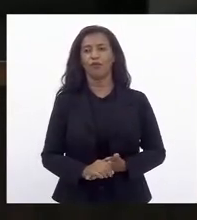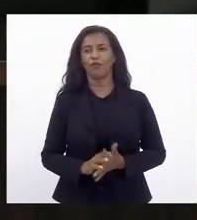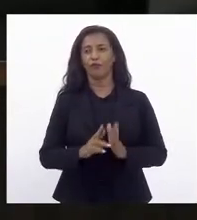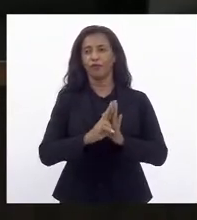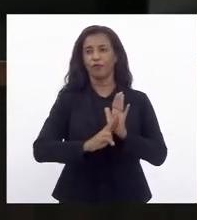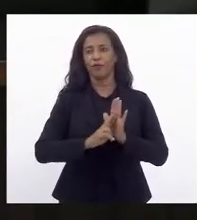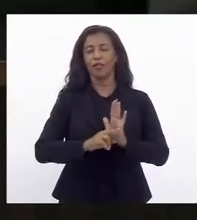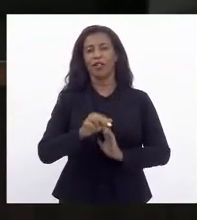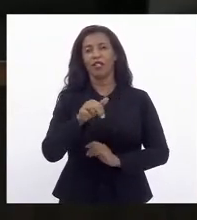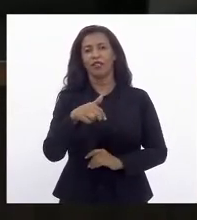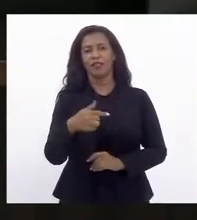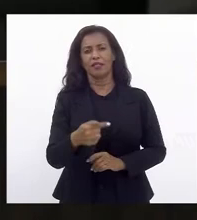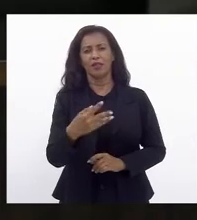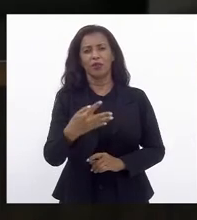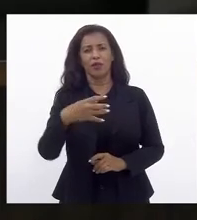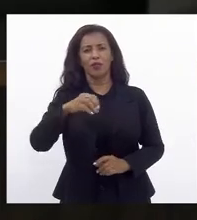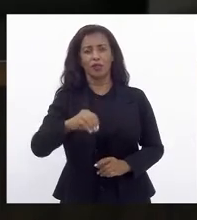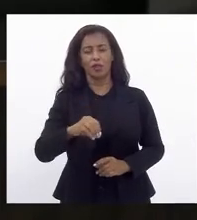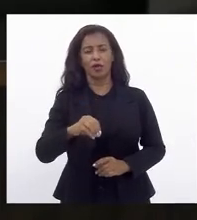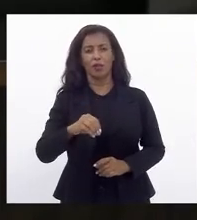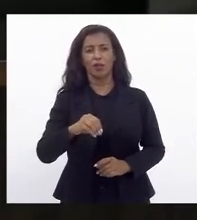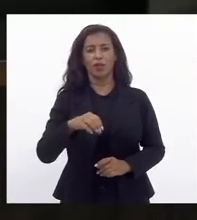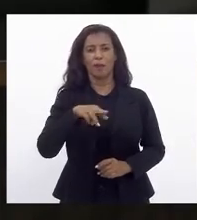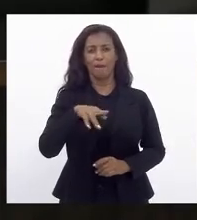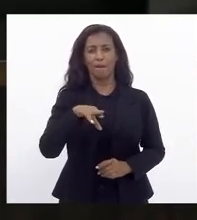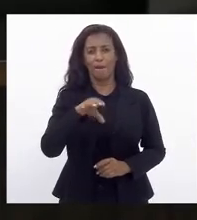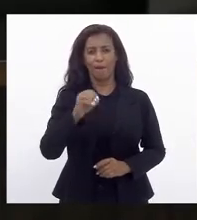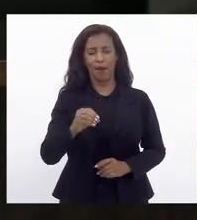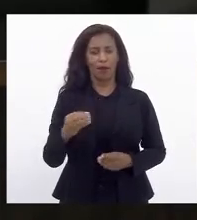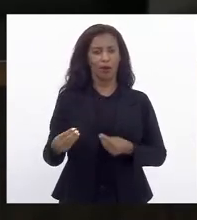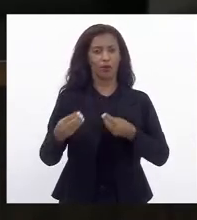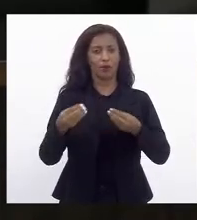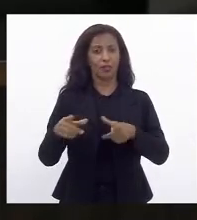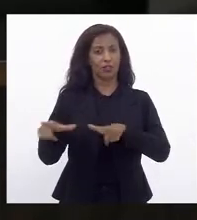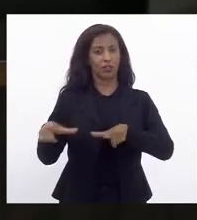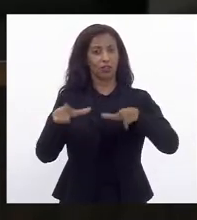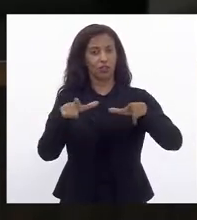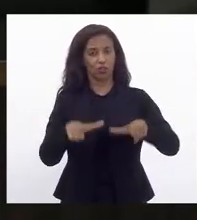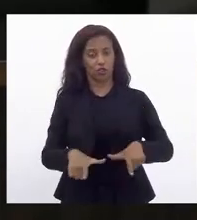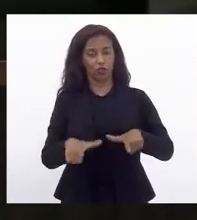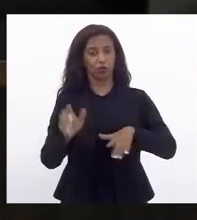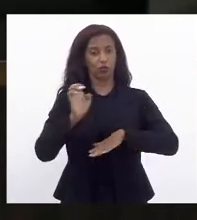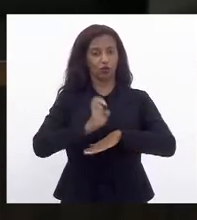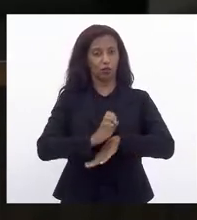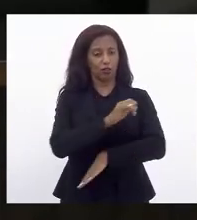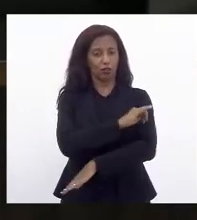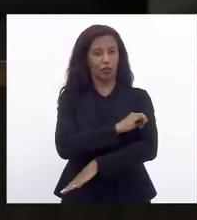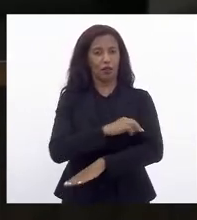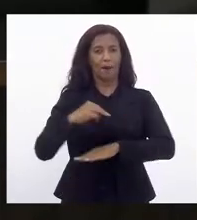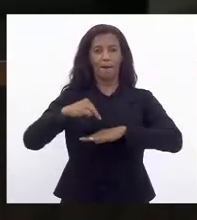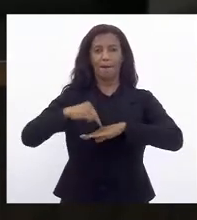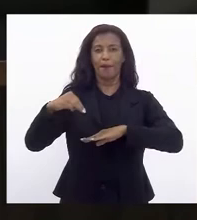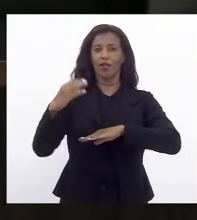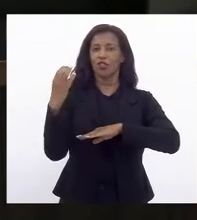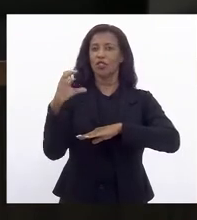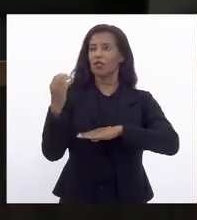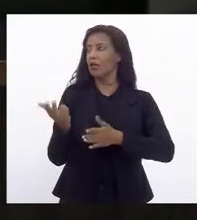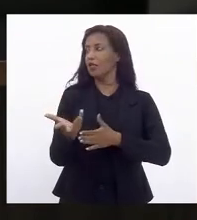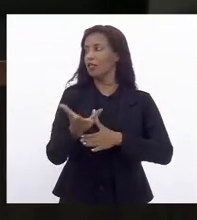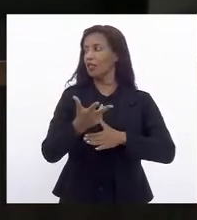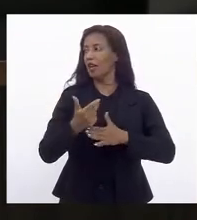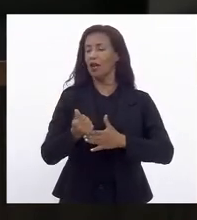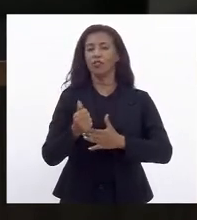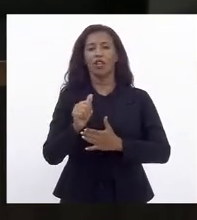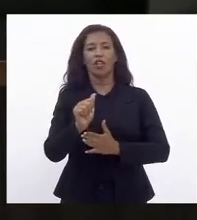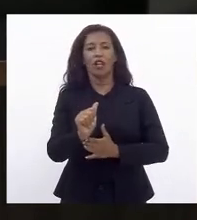resolução 740-21, de autoria do deputado Marcos Abraão, concede título de benemérito do Estado do Rio de Janeiro à ilustríssima mestra em ciências da arte,